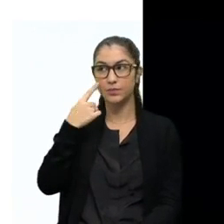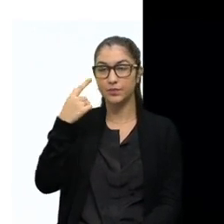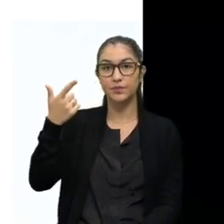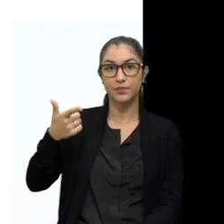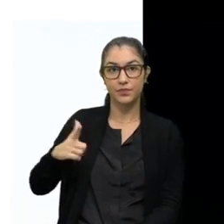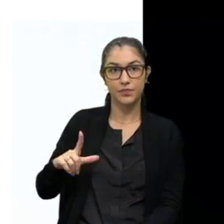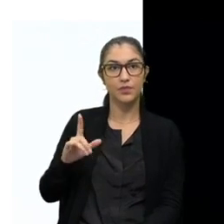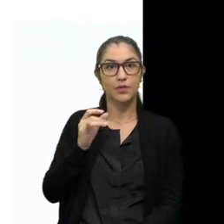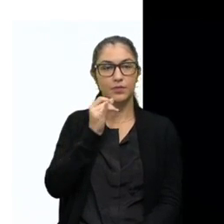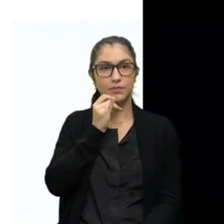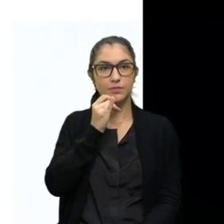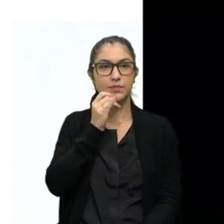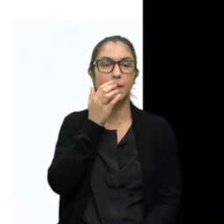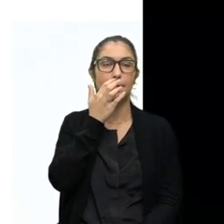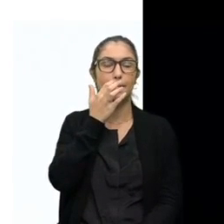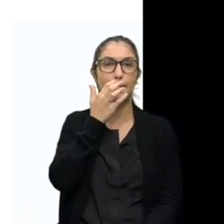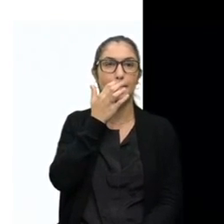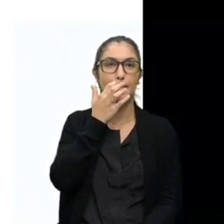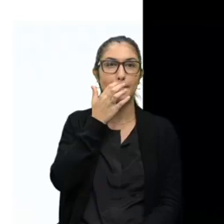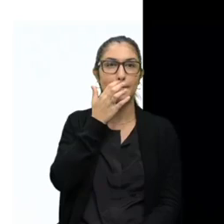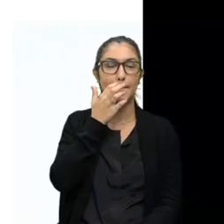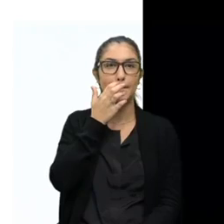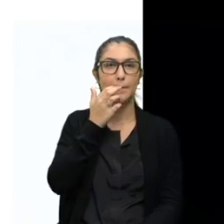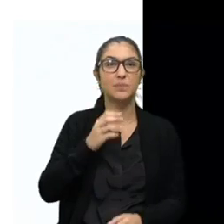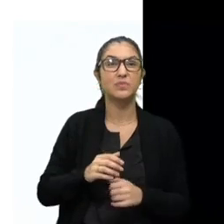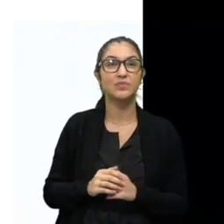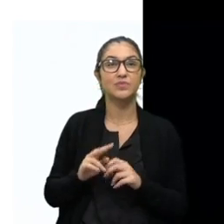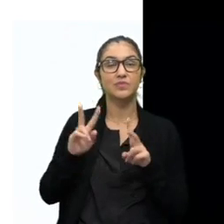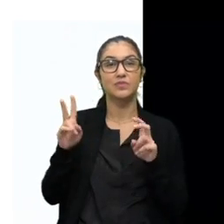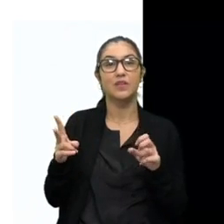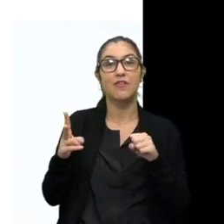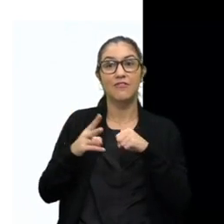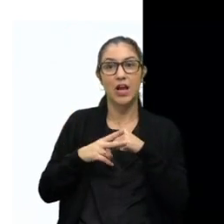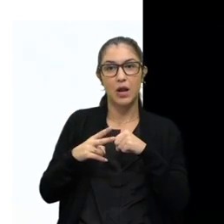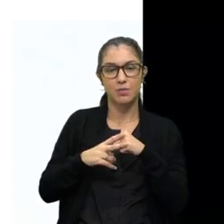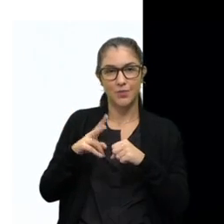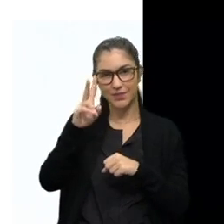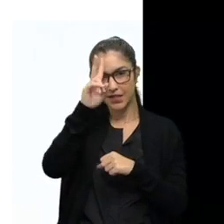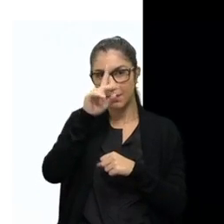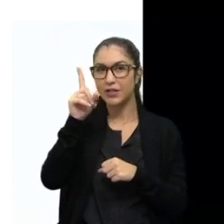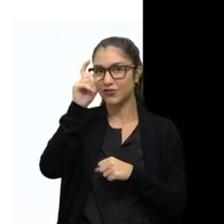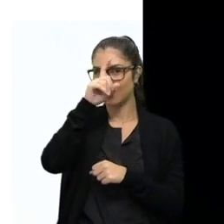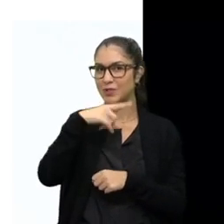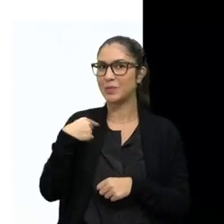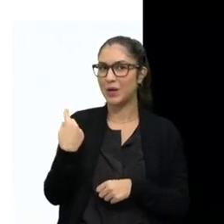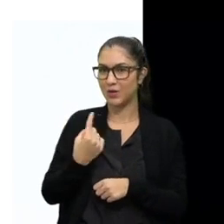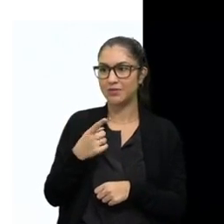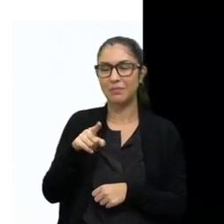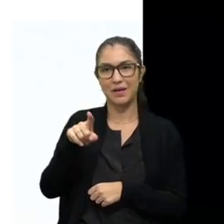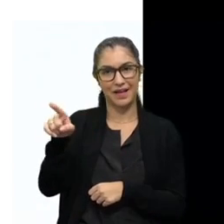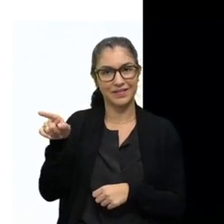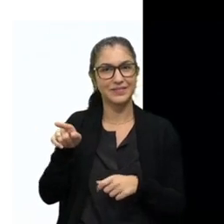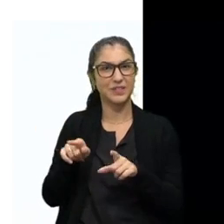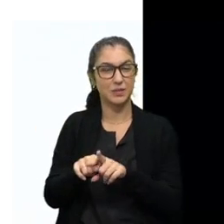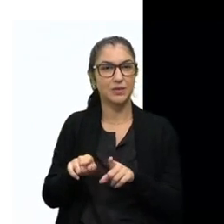ainda, que é a questão do verbo. Lembra como o verbo é difícil para nós, difícil para eles também? Então, ó,